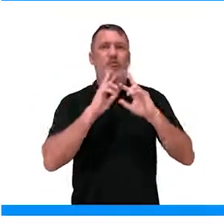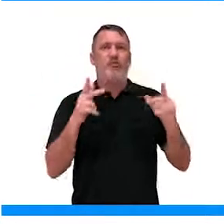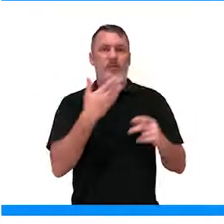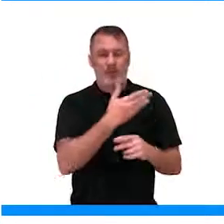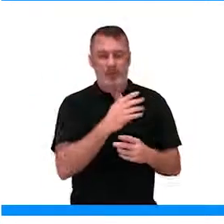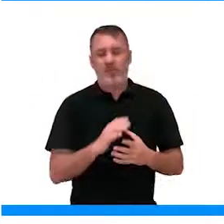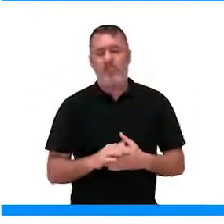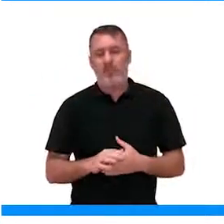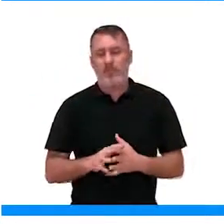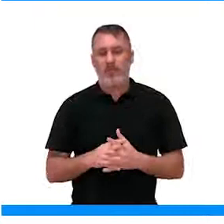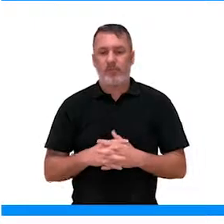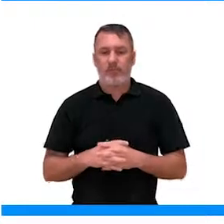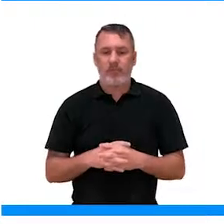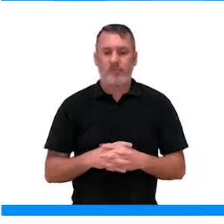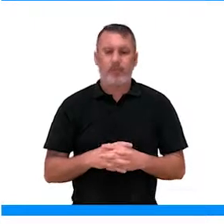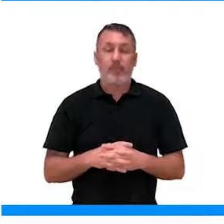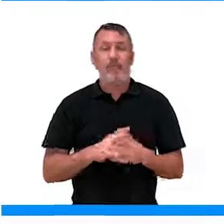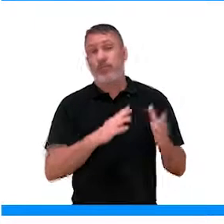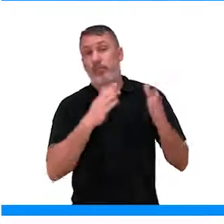diferença aí no texto.